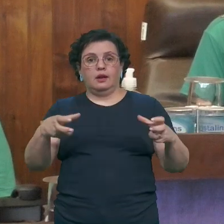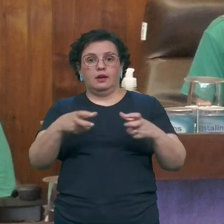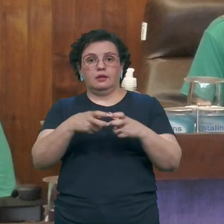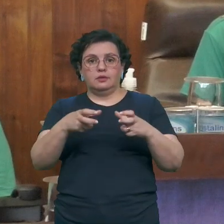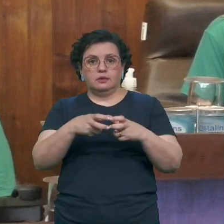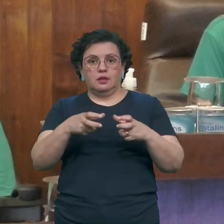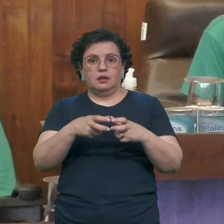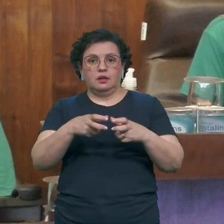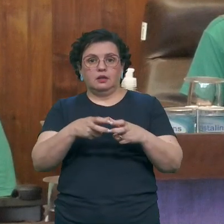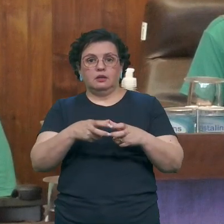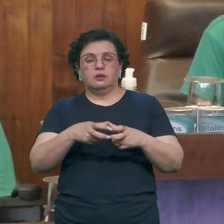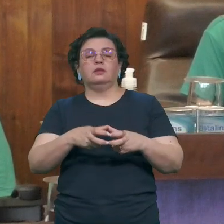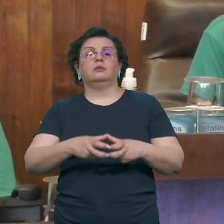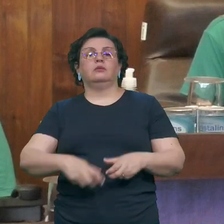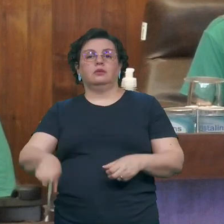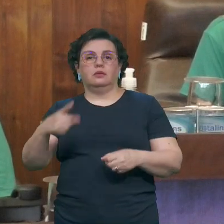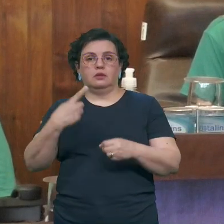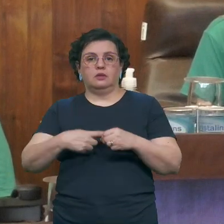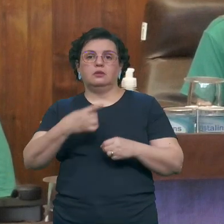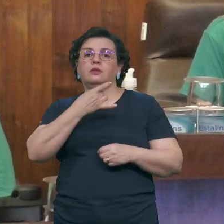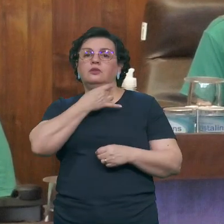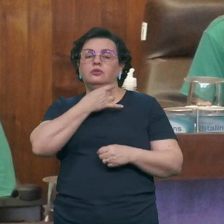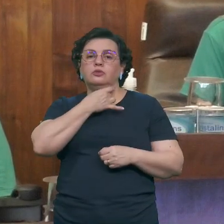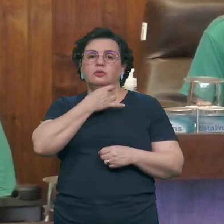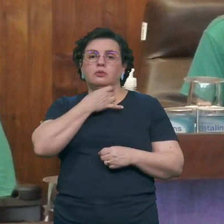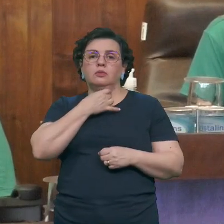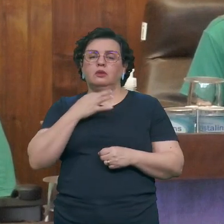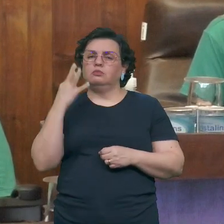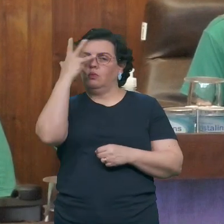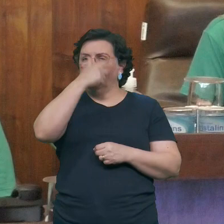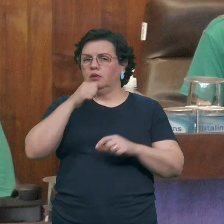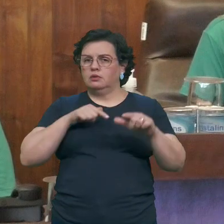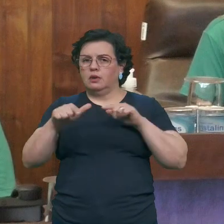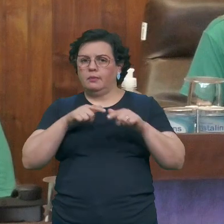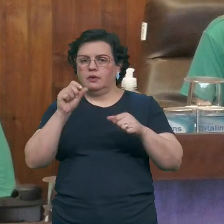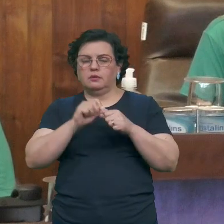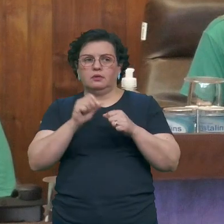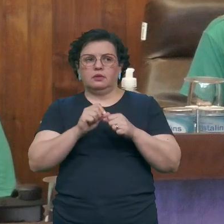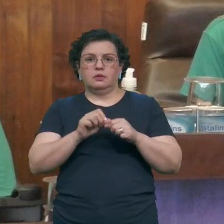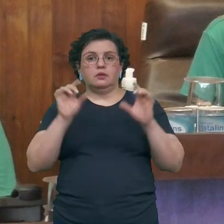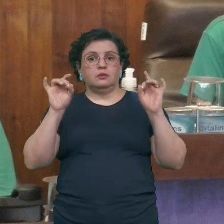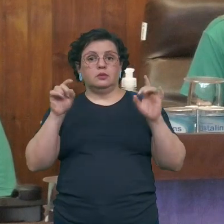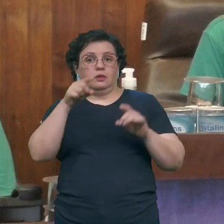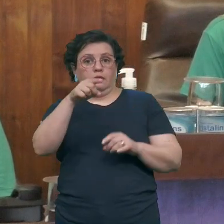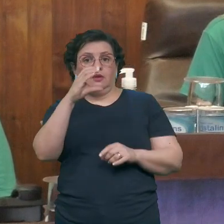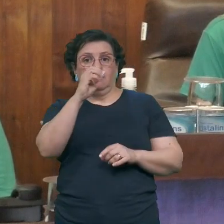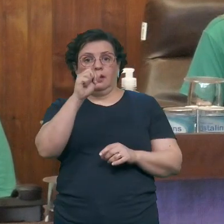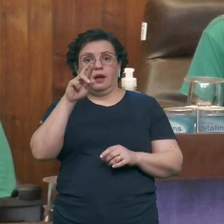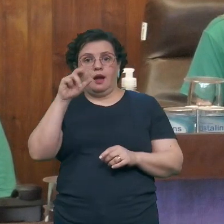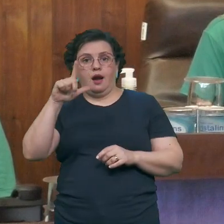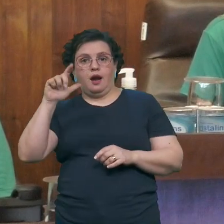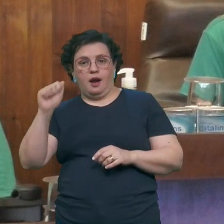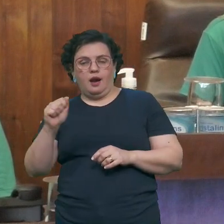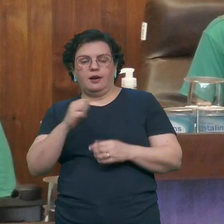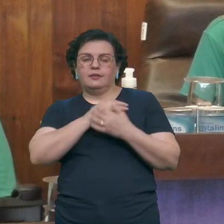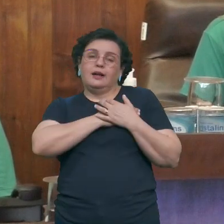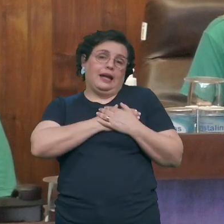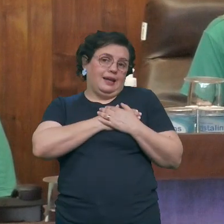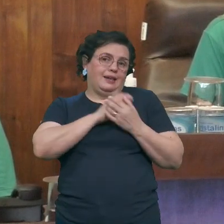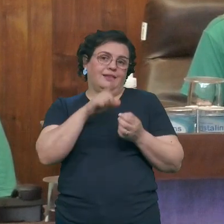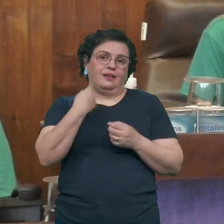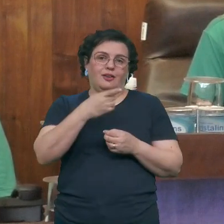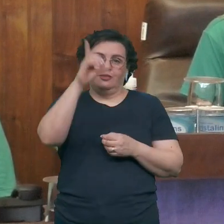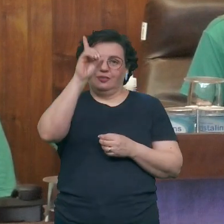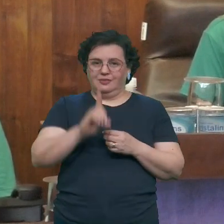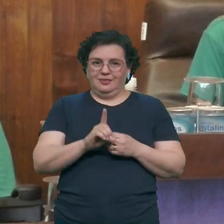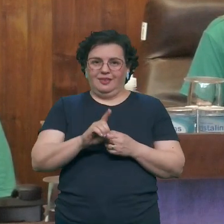Municipal da cidade de Marília e pelo belo trabalho que desenvolve, em especial você, Carla, por ser tão querida a nossa